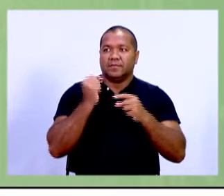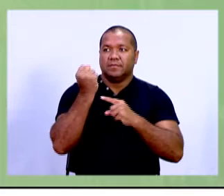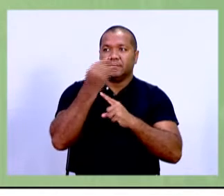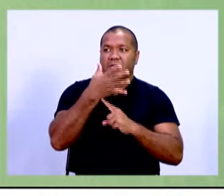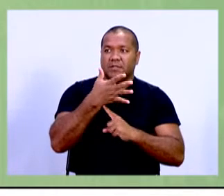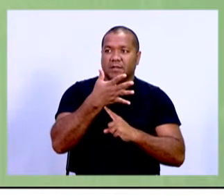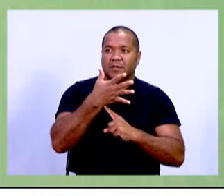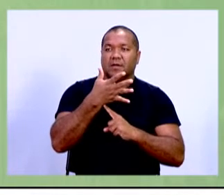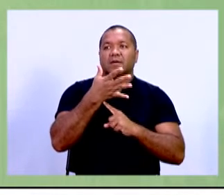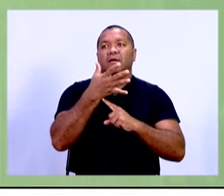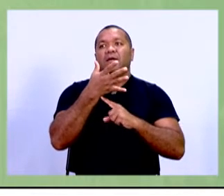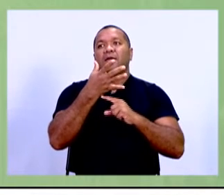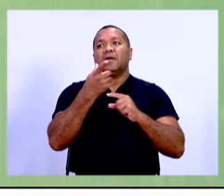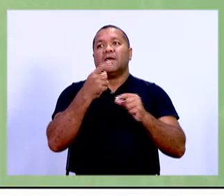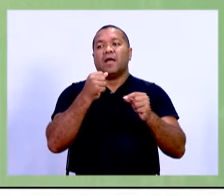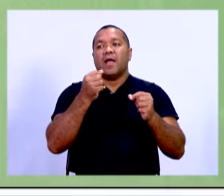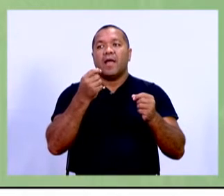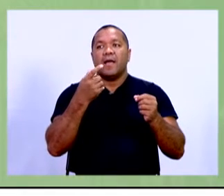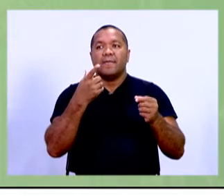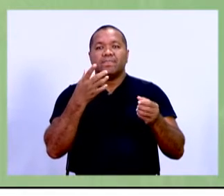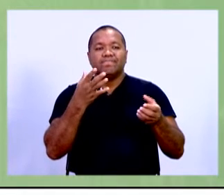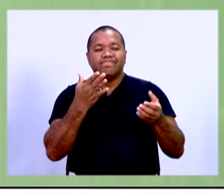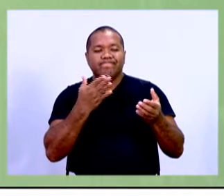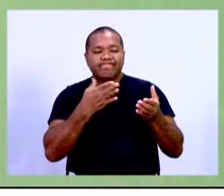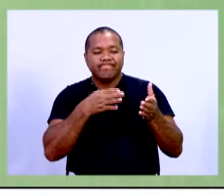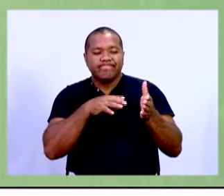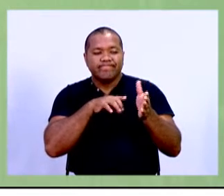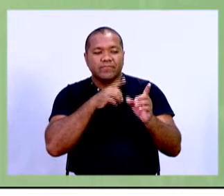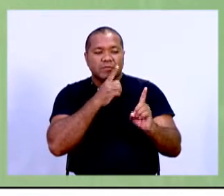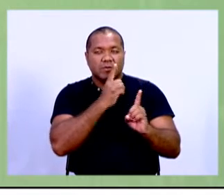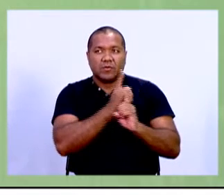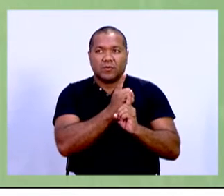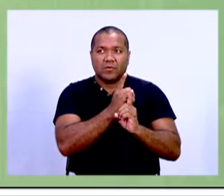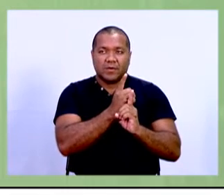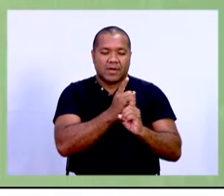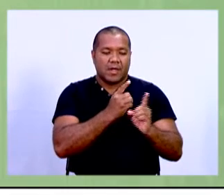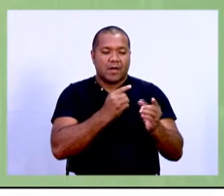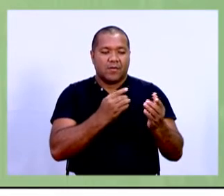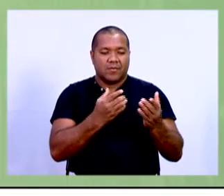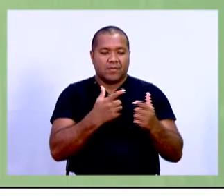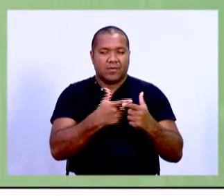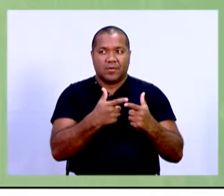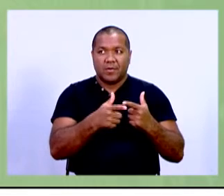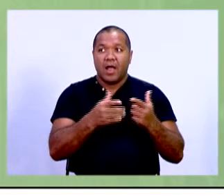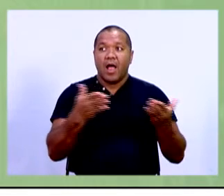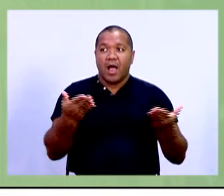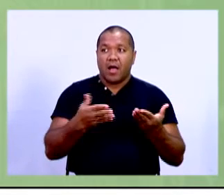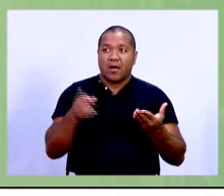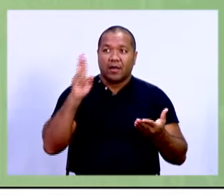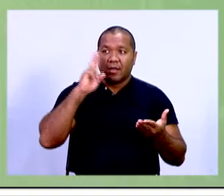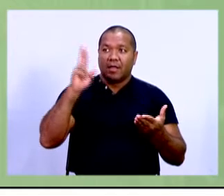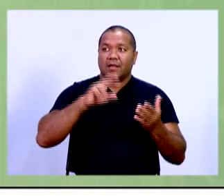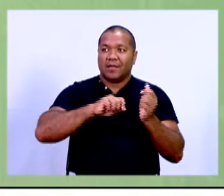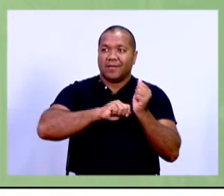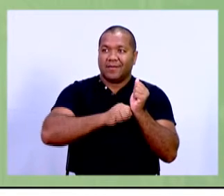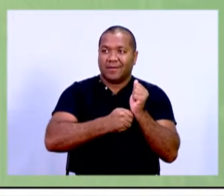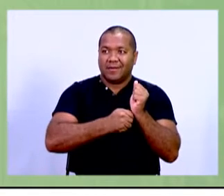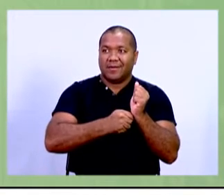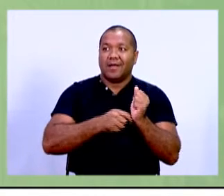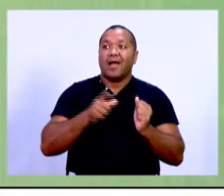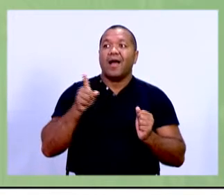diagrama é o diagnóstico e solução pelo técnico. Agora, quem vai logar aqui no sistema, hein? É